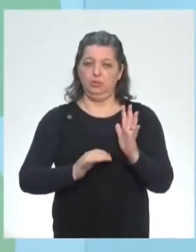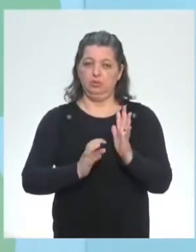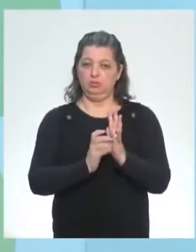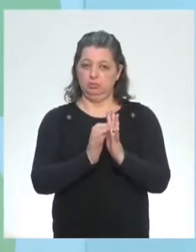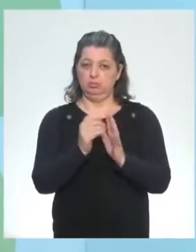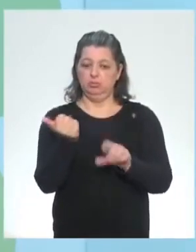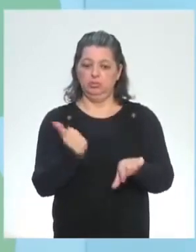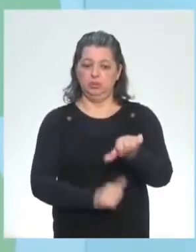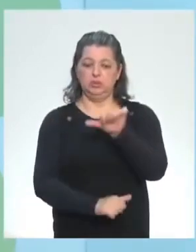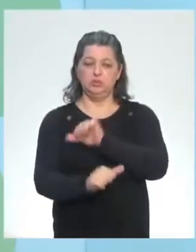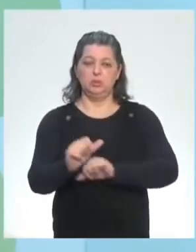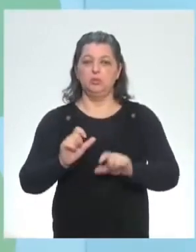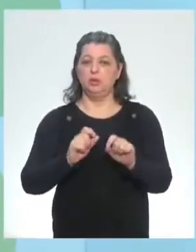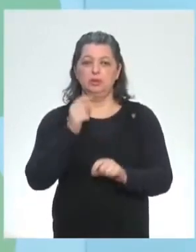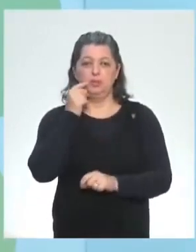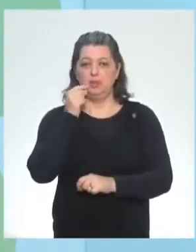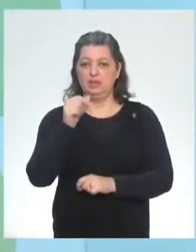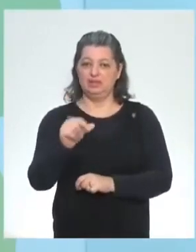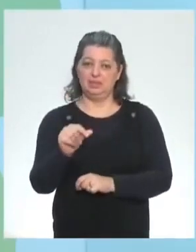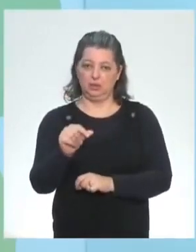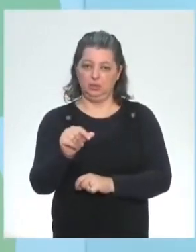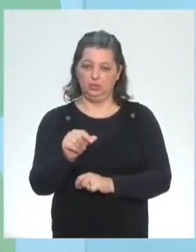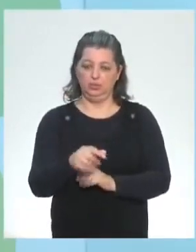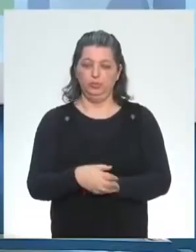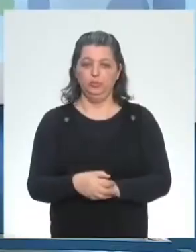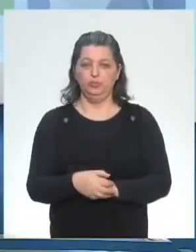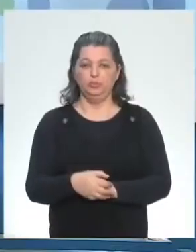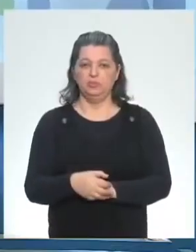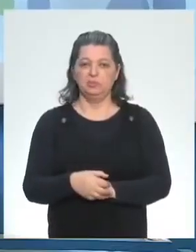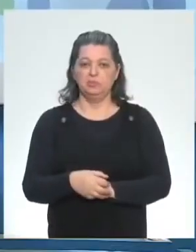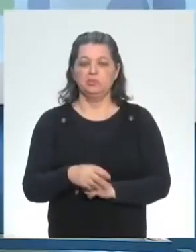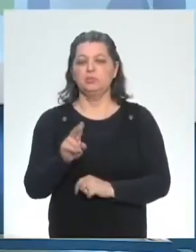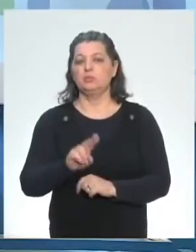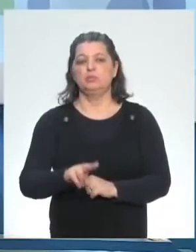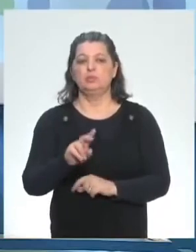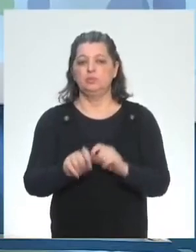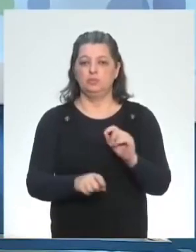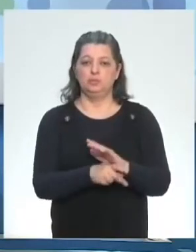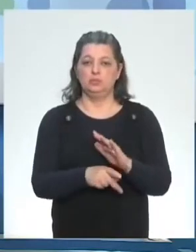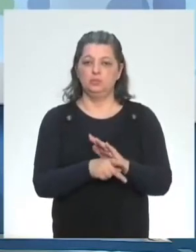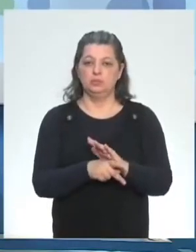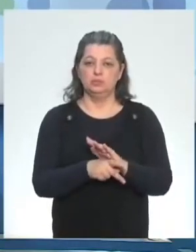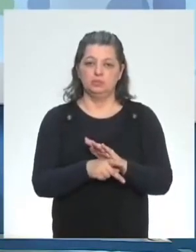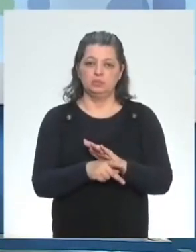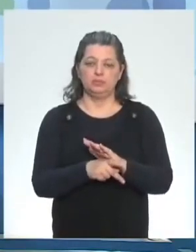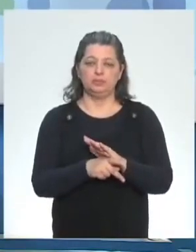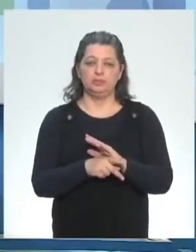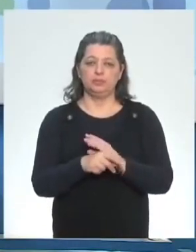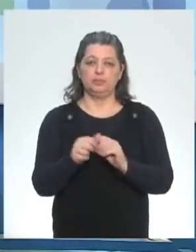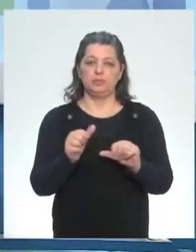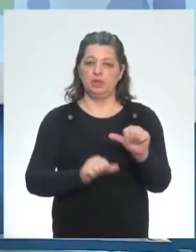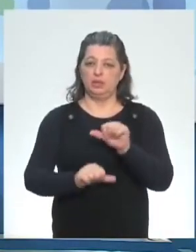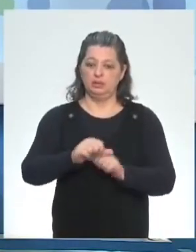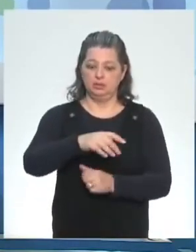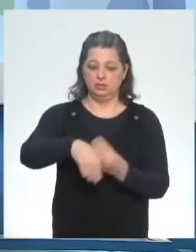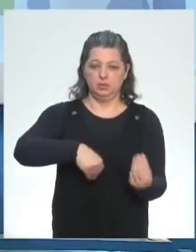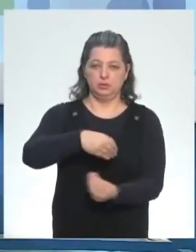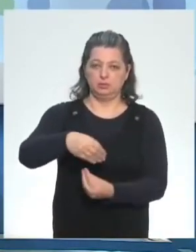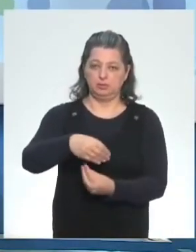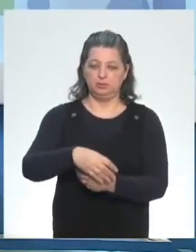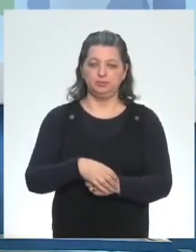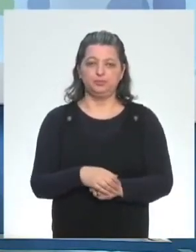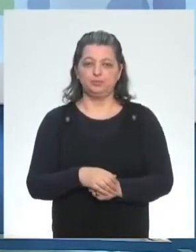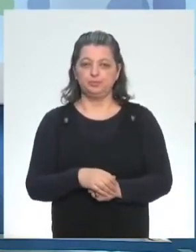sal. Então, aqui eu tenho uma reação de neutralização e eu estou utilizando ela para titulação. Em